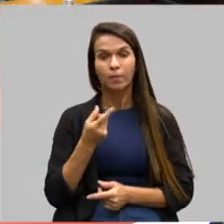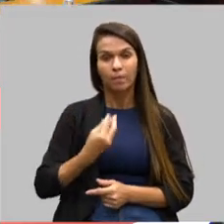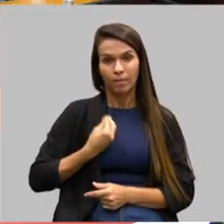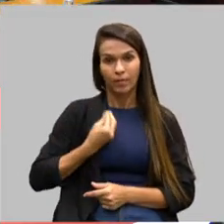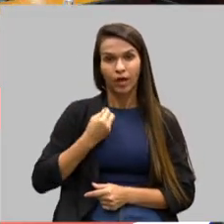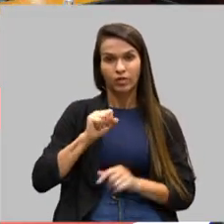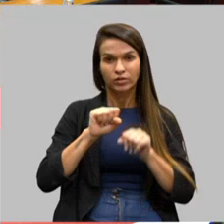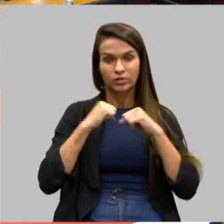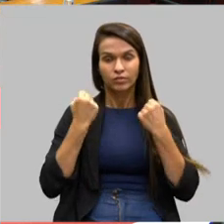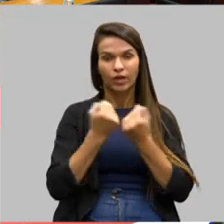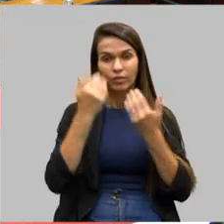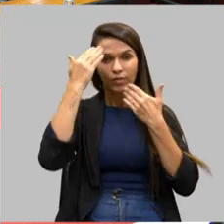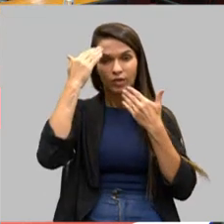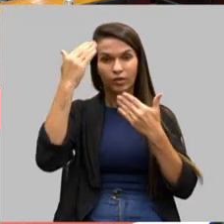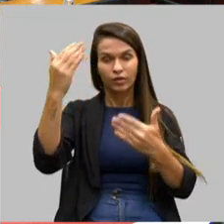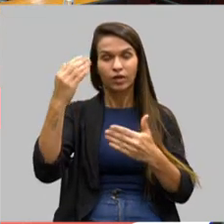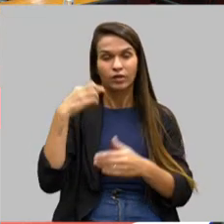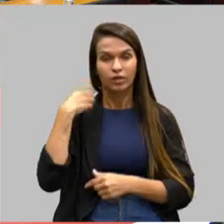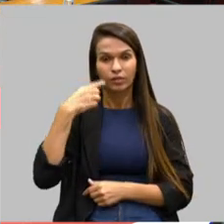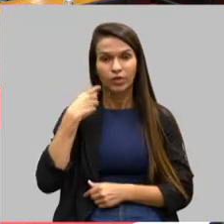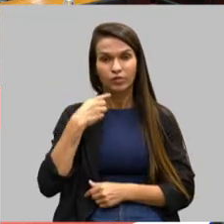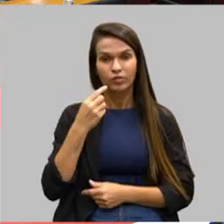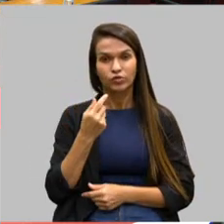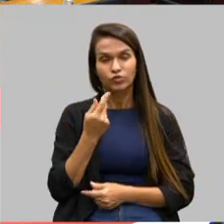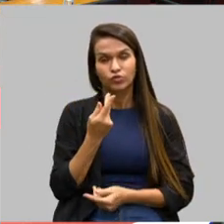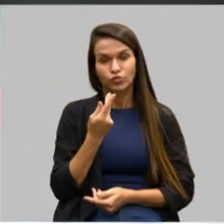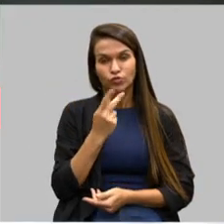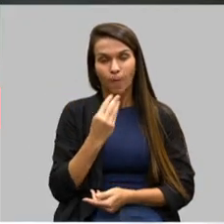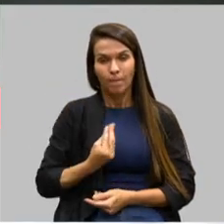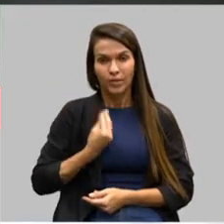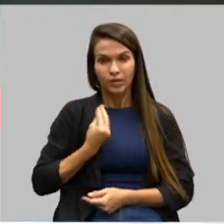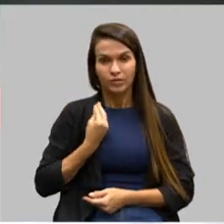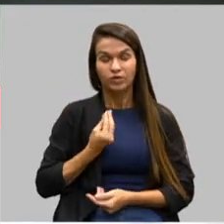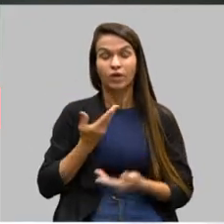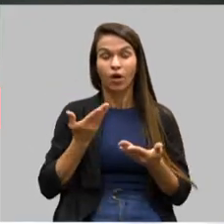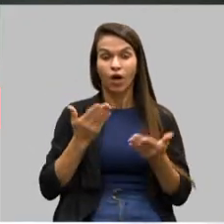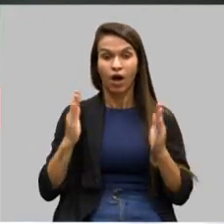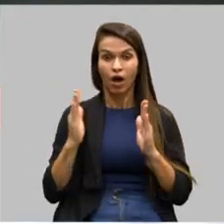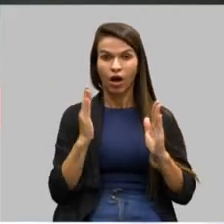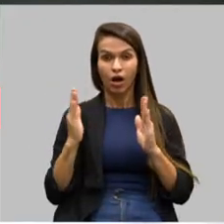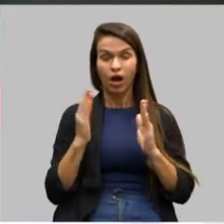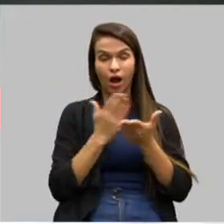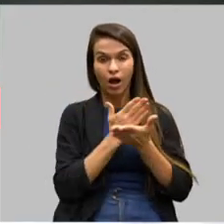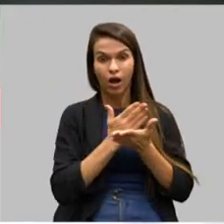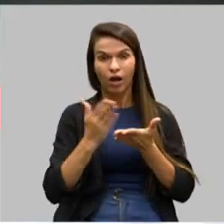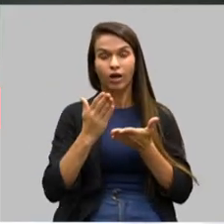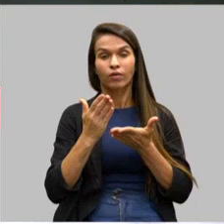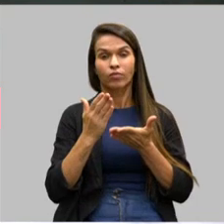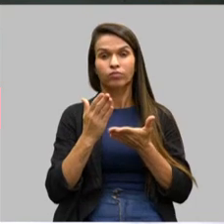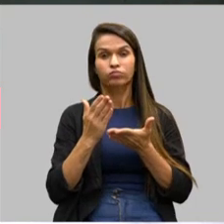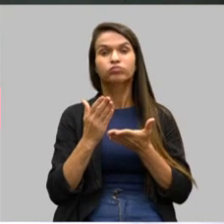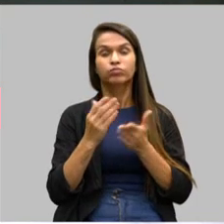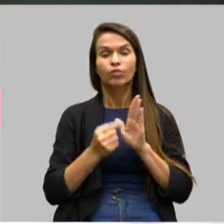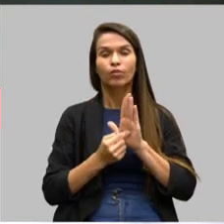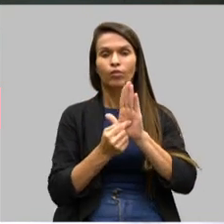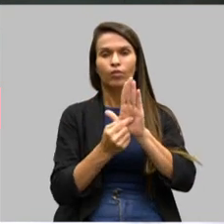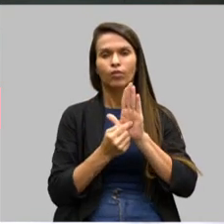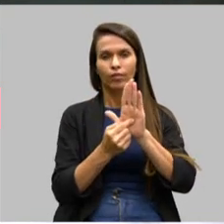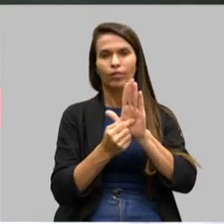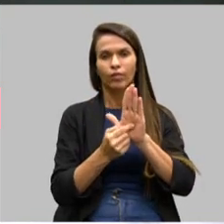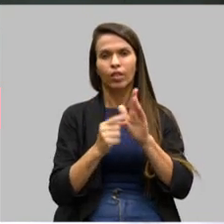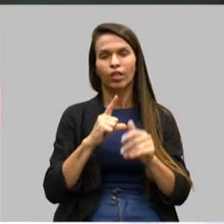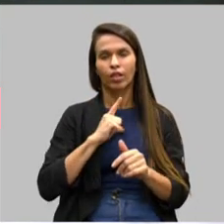seminário. Obrigado, caro deputado, por sua presença. Portanto, nesse momento, nós vamos dar início à exposição. As exposições que já